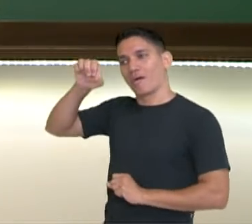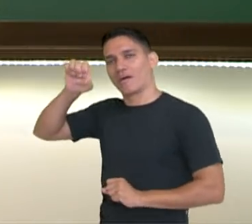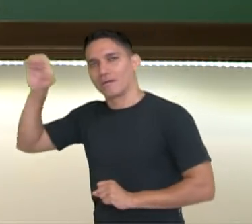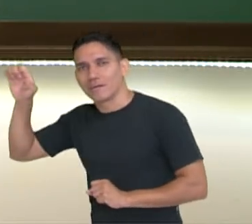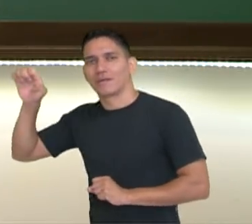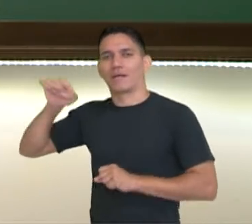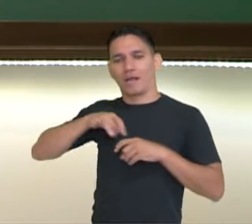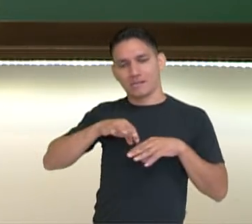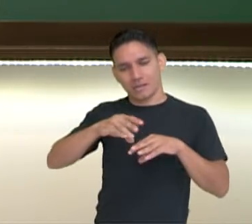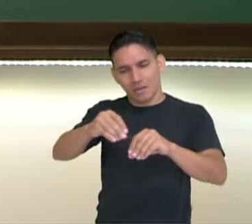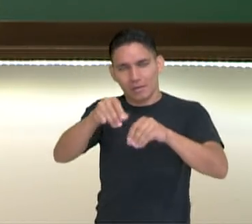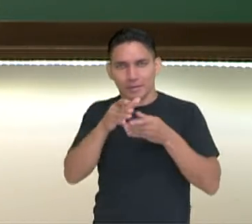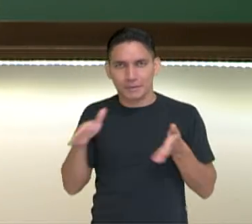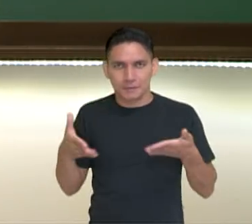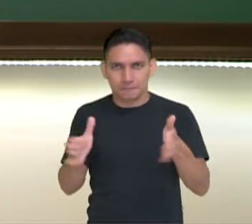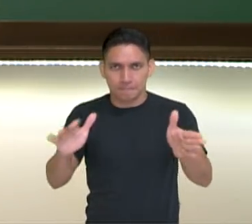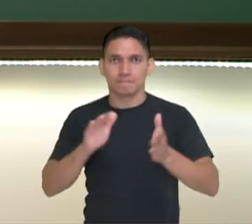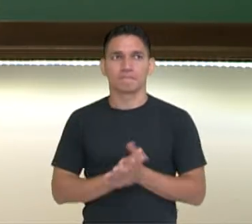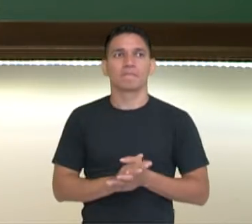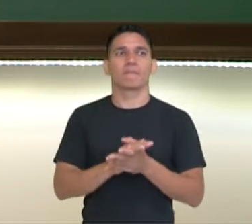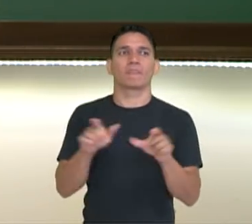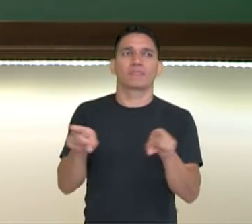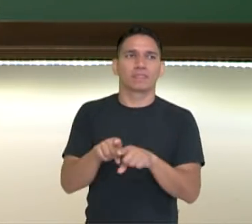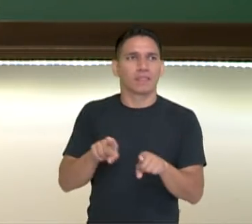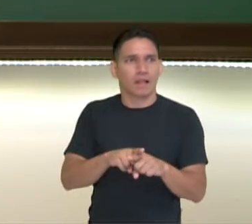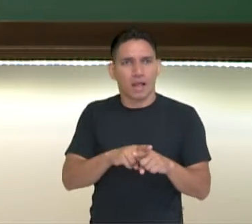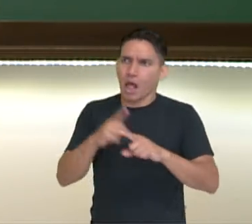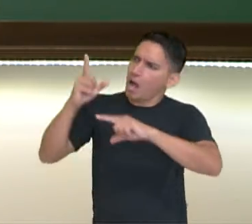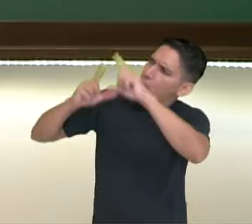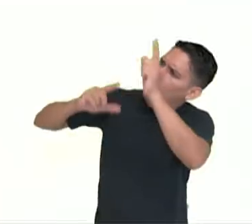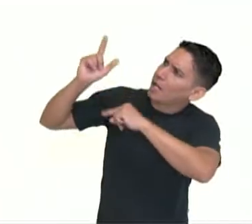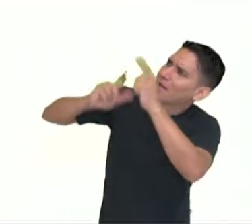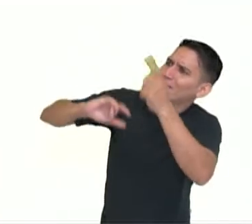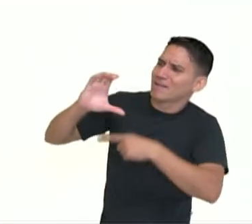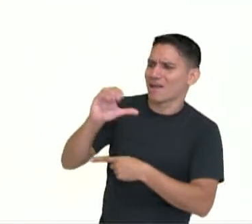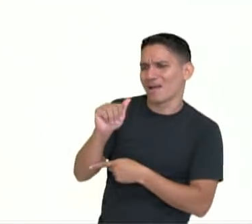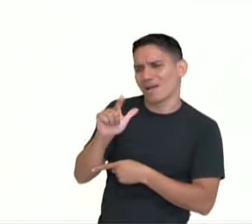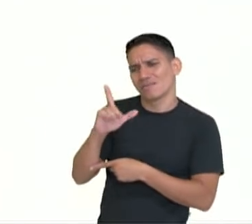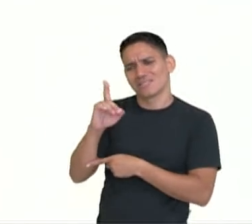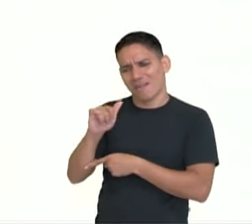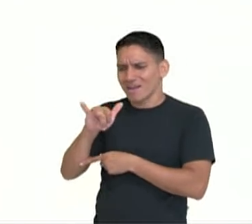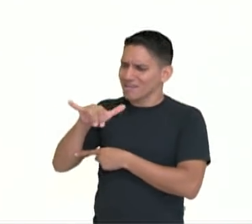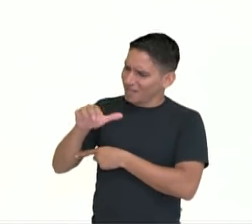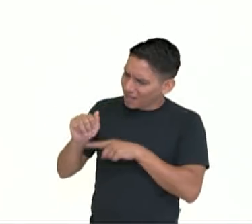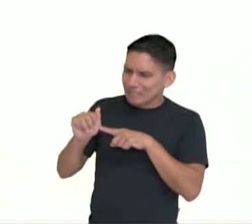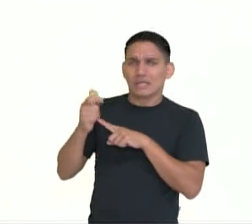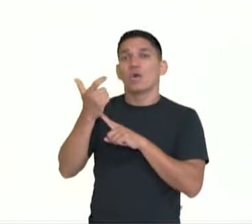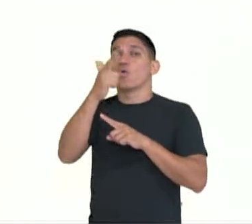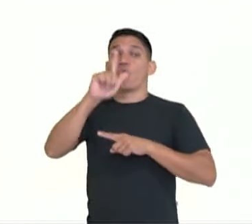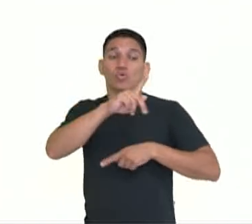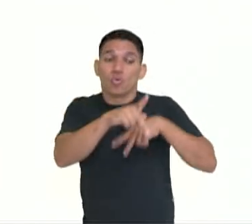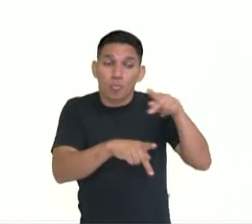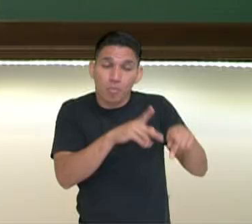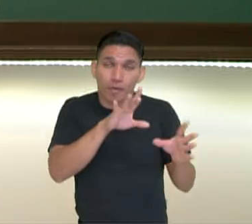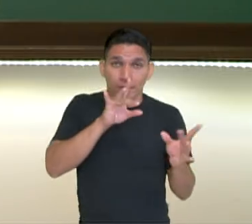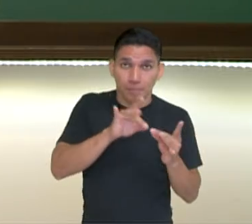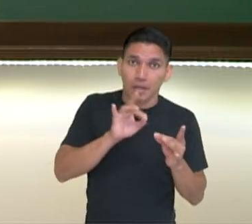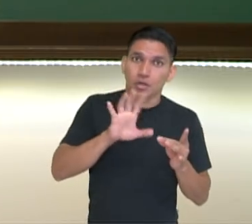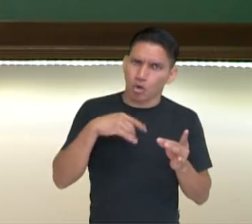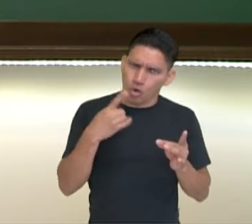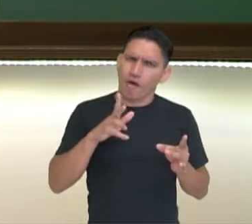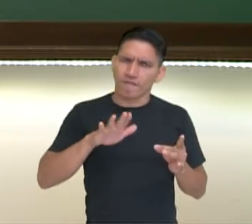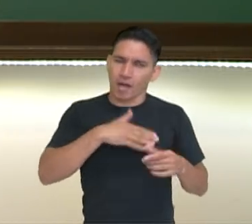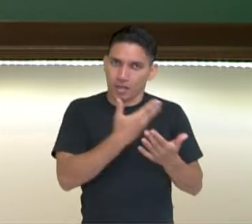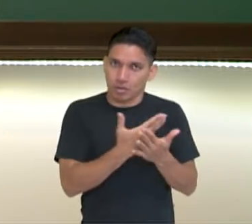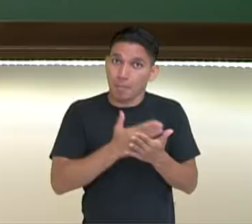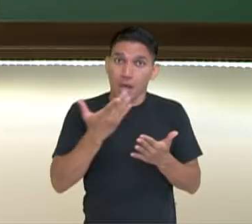da Mesopotâmia. A astronomia caldaica, aqui a gente está falando dos caldeus, é um povo da Mesopotâmia, só que a gente vai estudar em outro